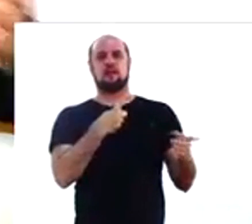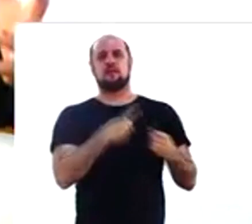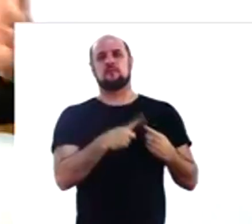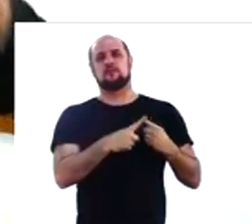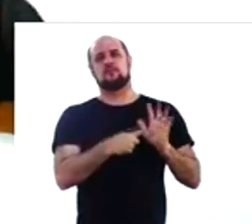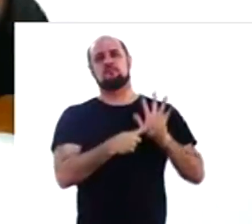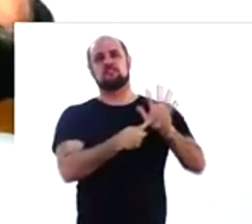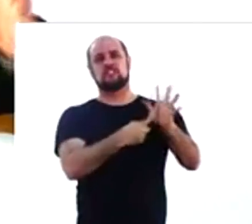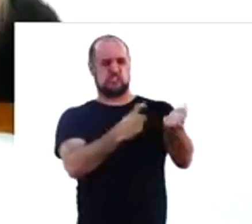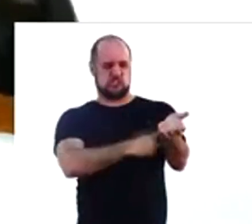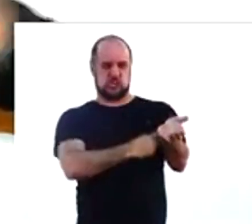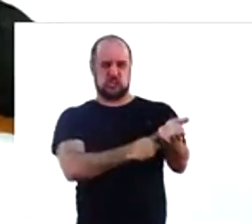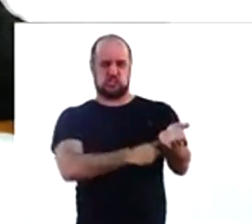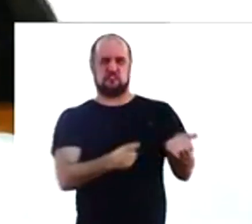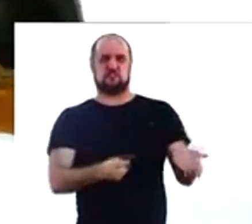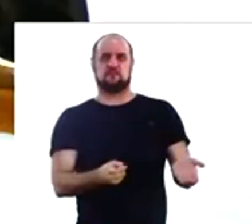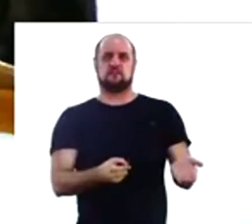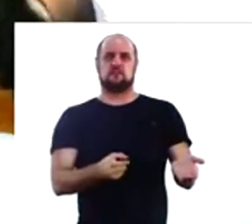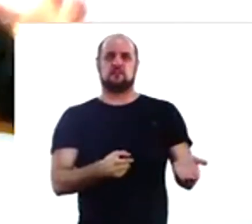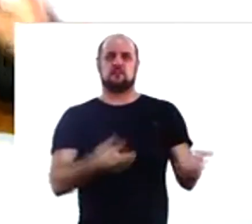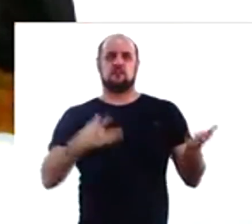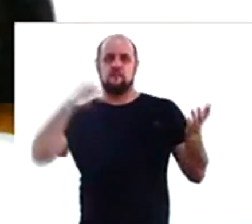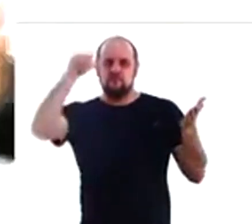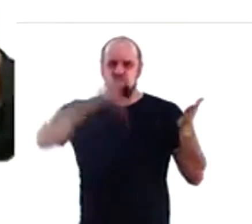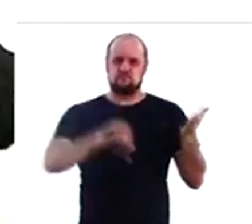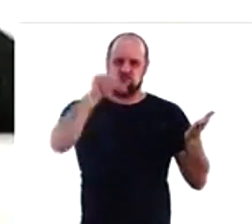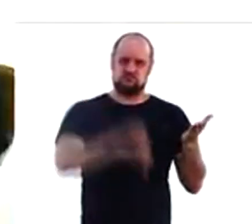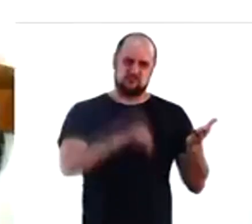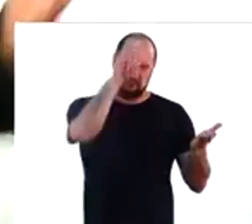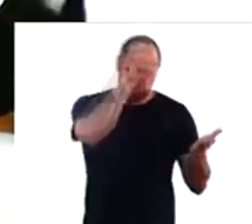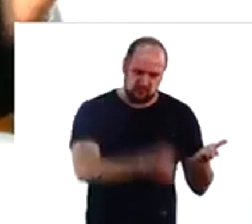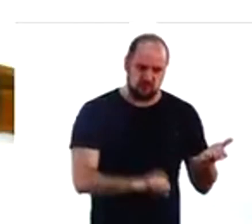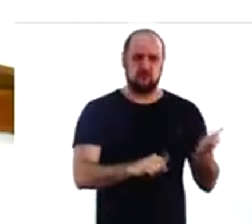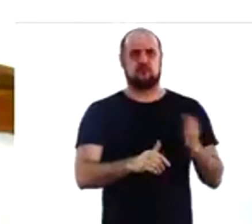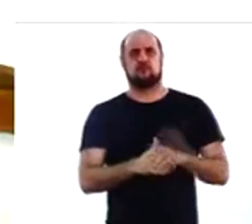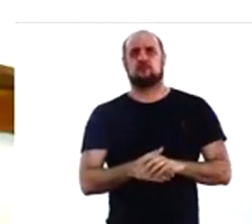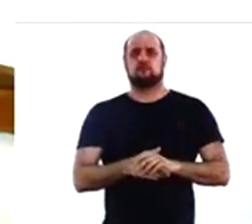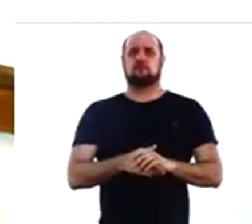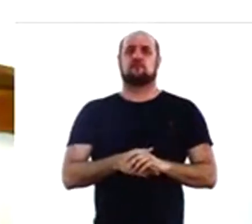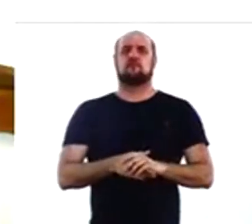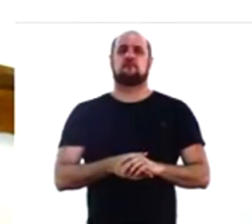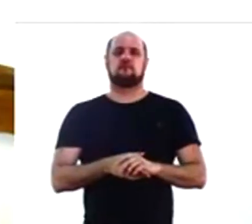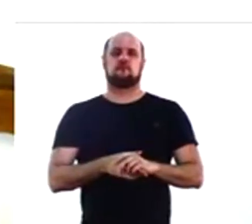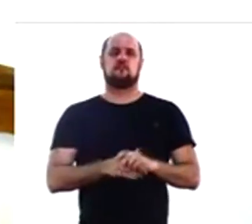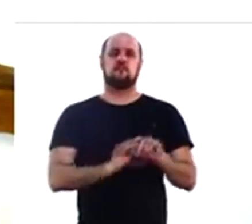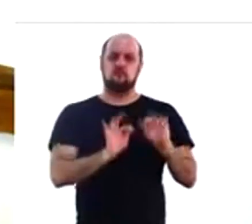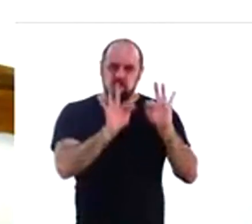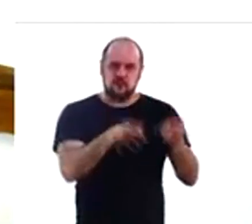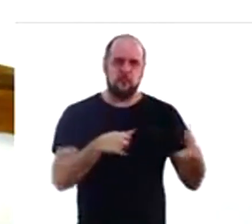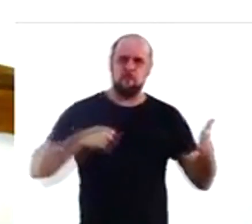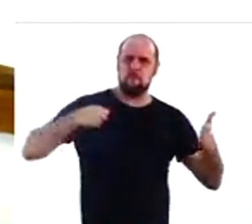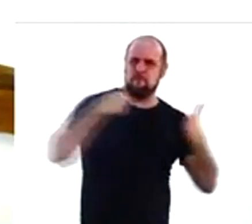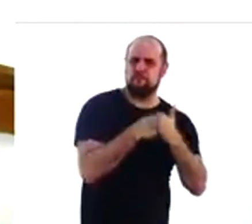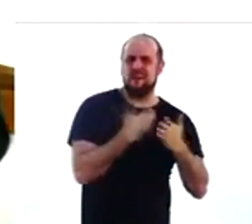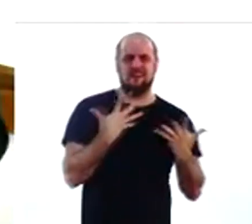a raiva, a pressão, vai ficando cada vez pior, termina com a agressão.